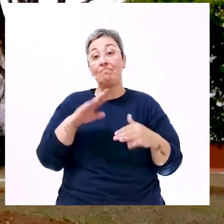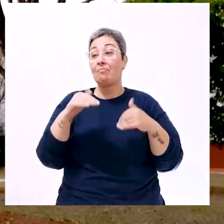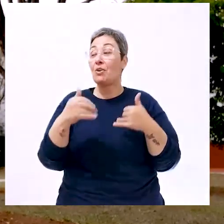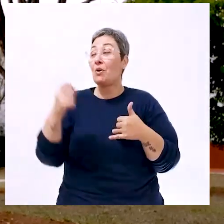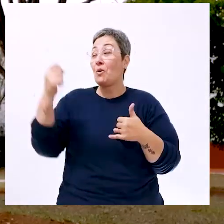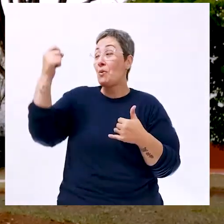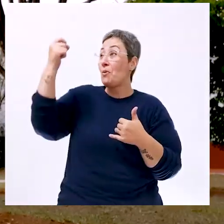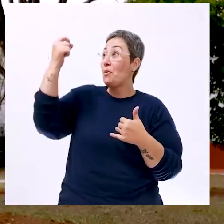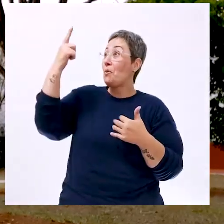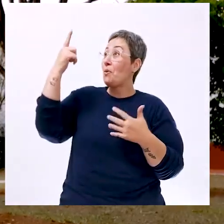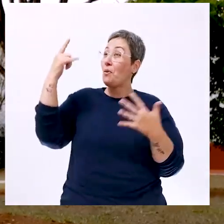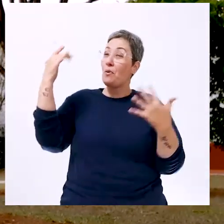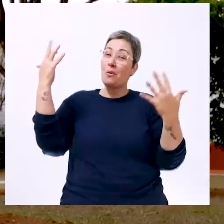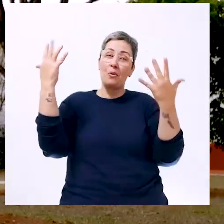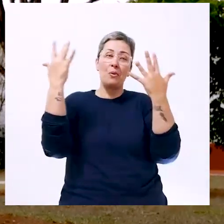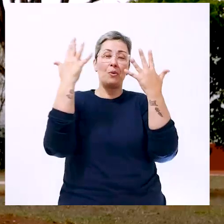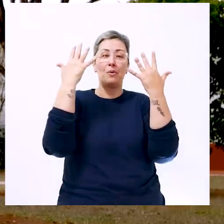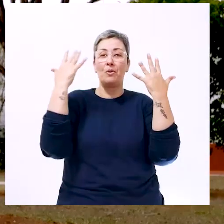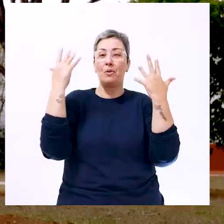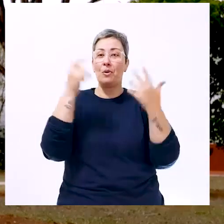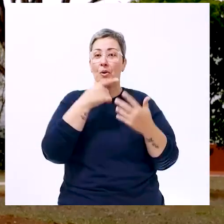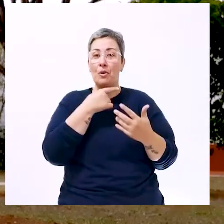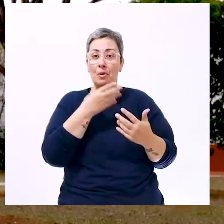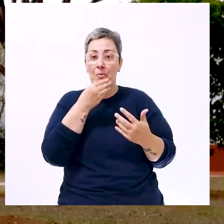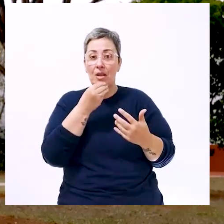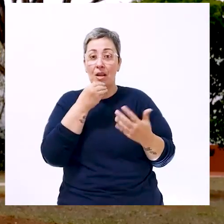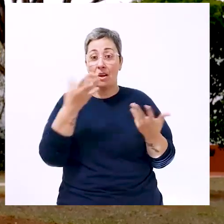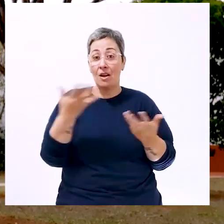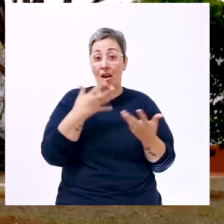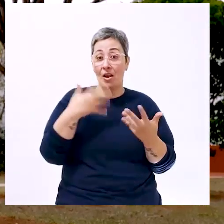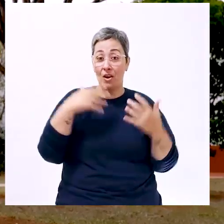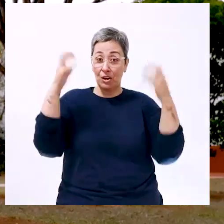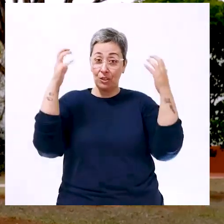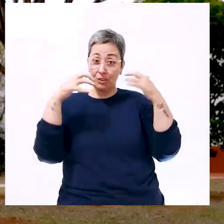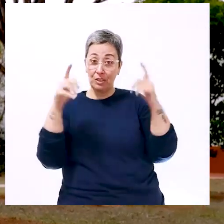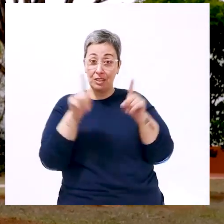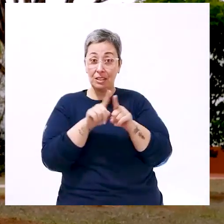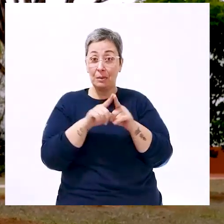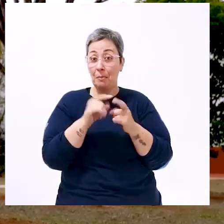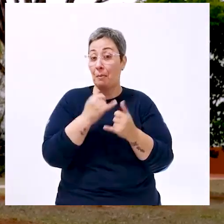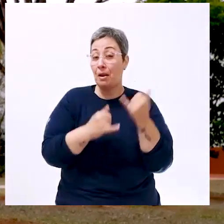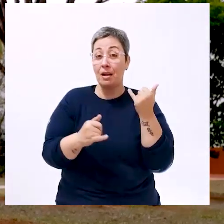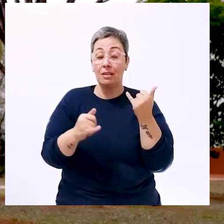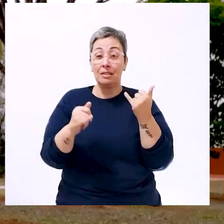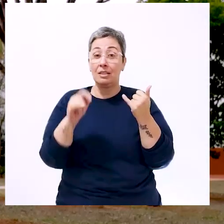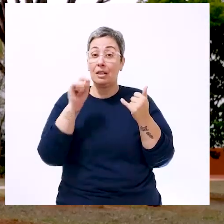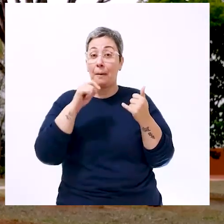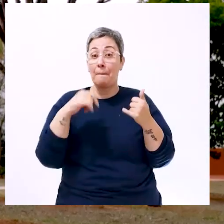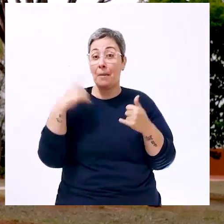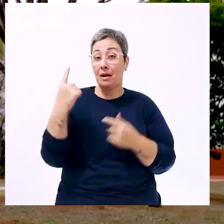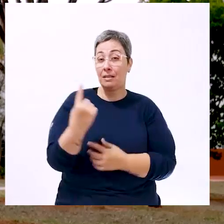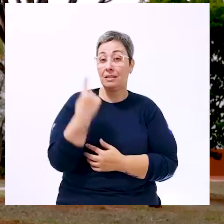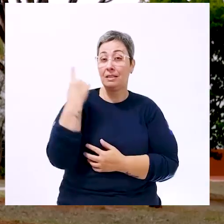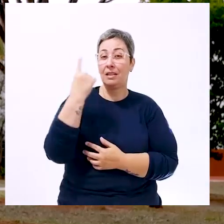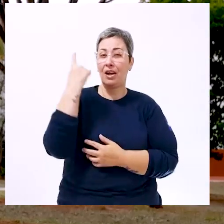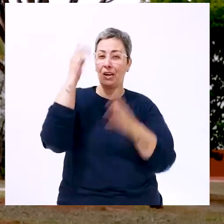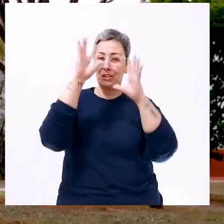E assim, quando o sol doura no infinito, o menino, agora menino chuva,